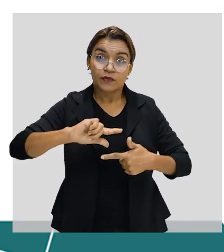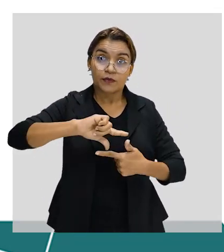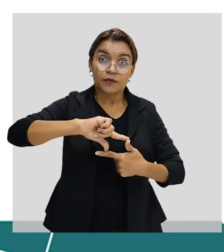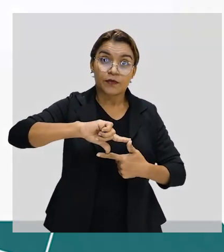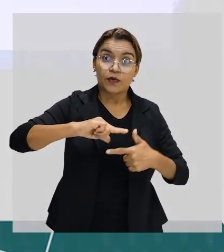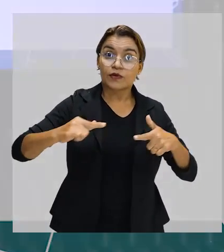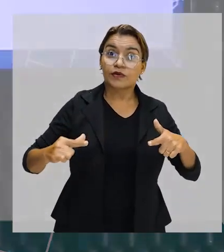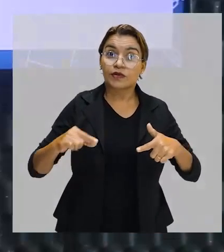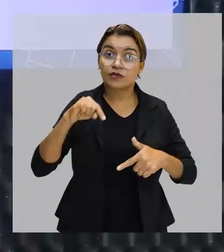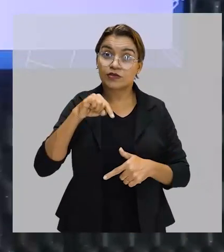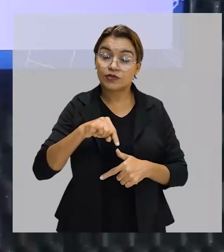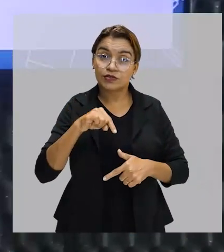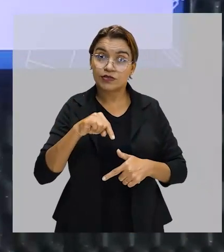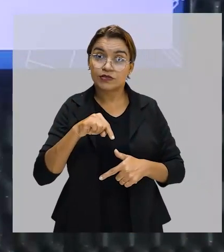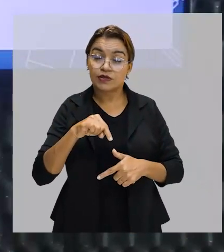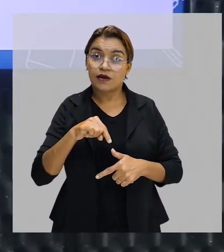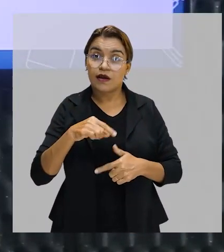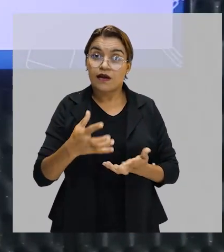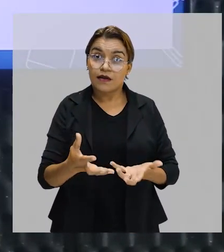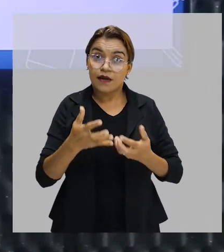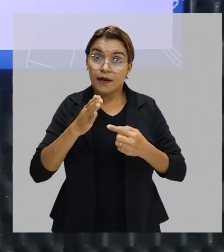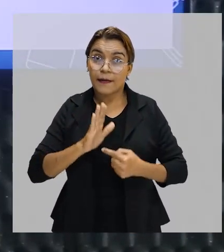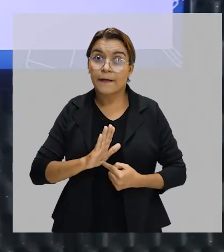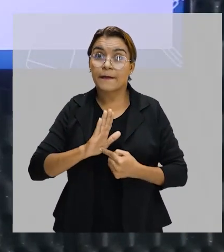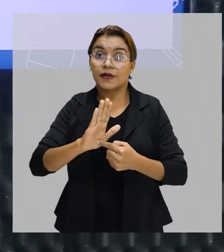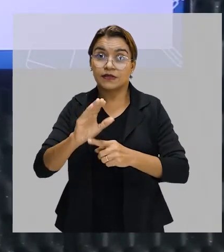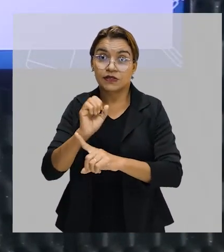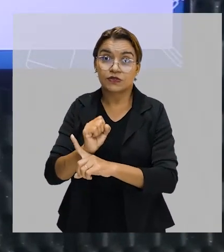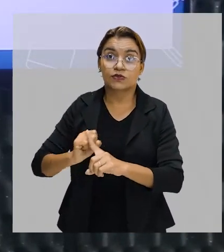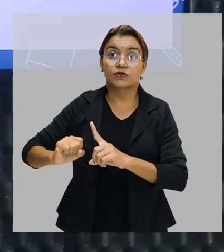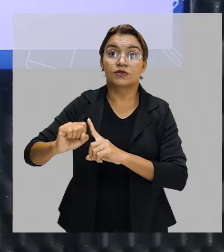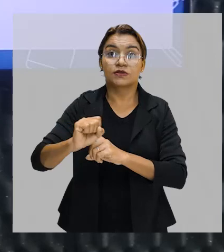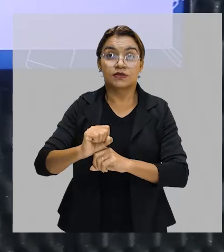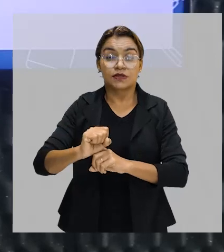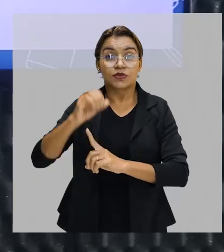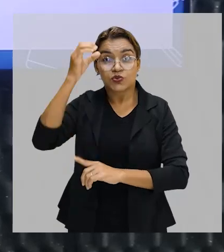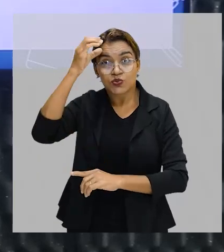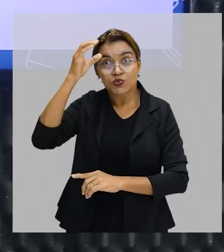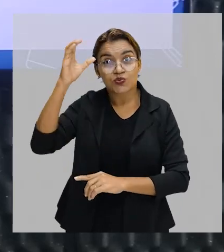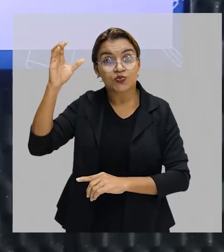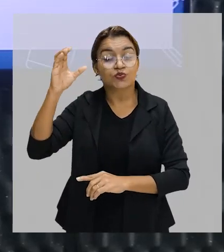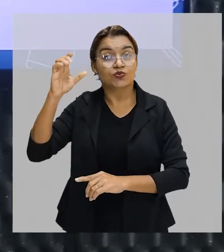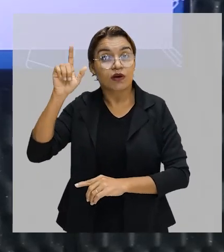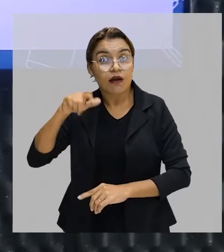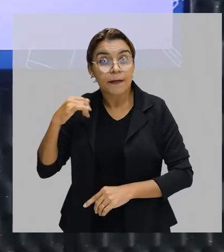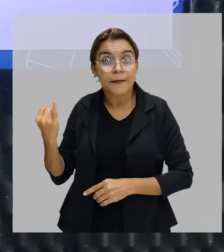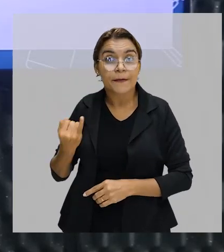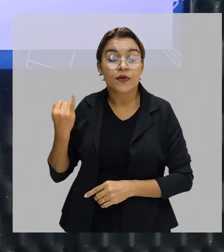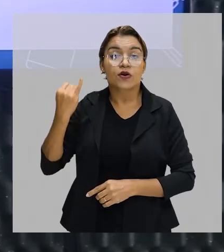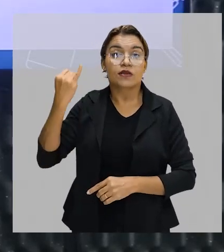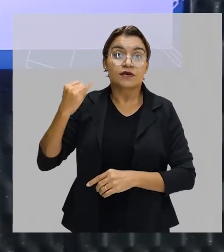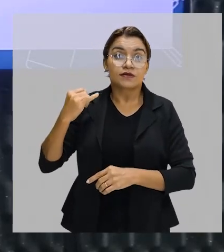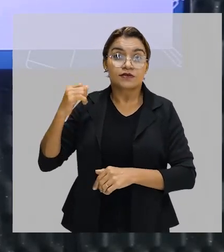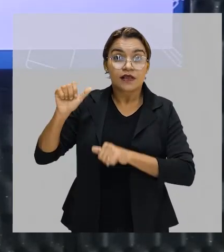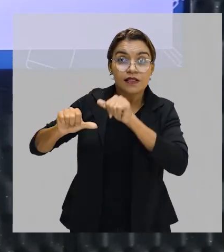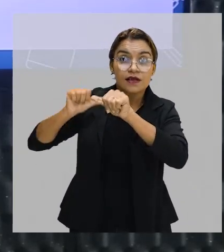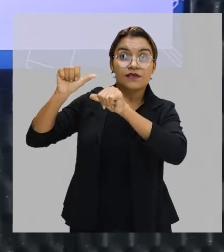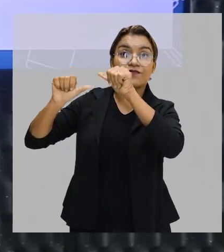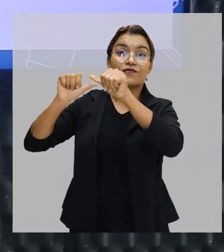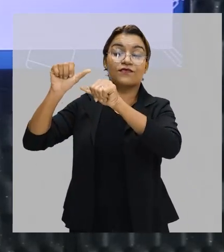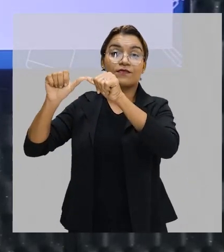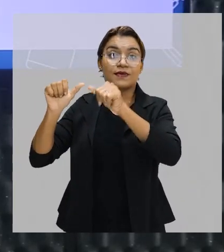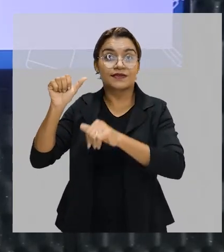modernista quer apresentar à sociedade a cultura, que é tão importante para o desenvolvimento das